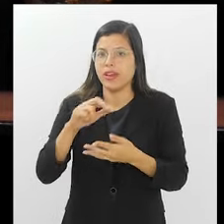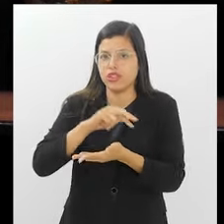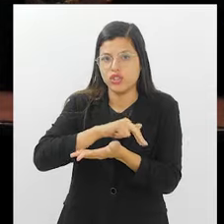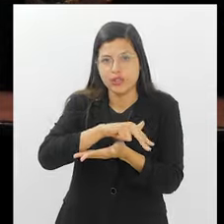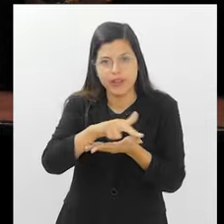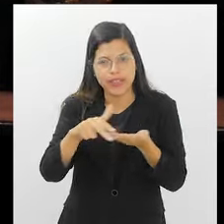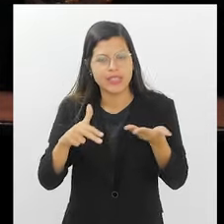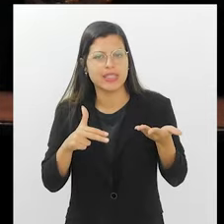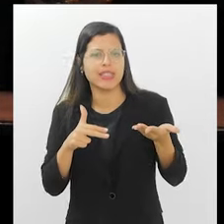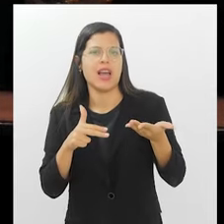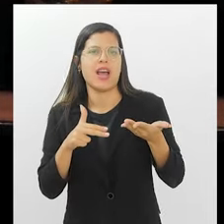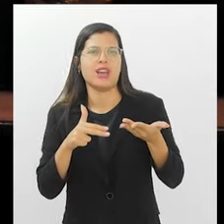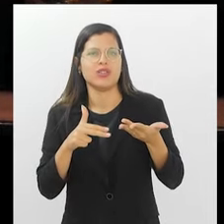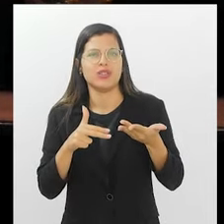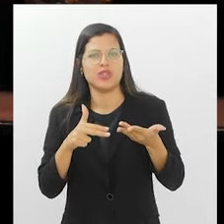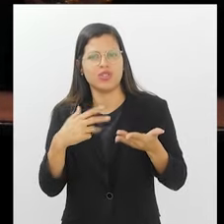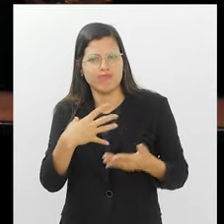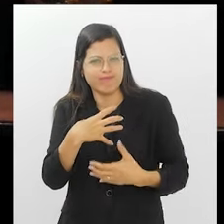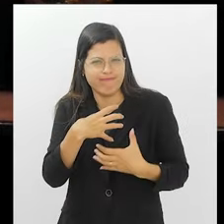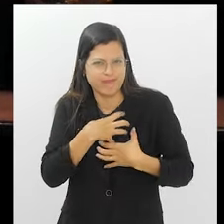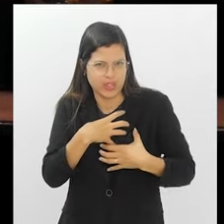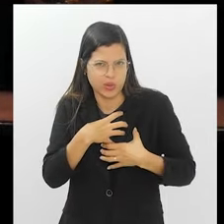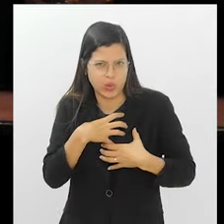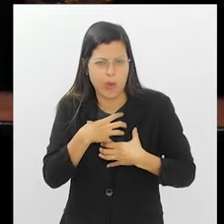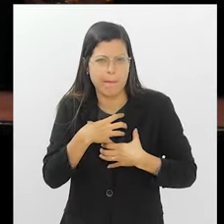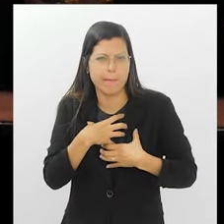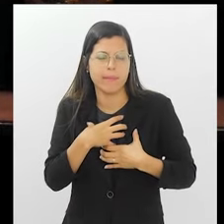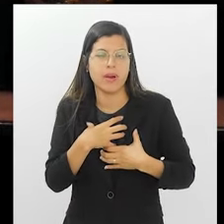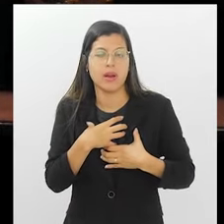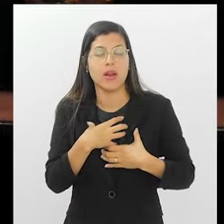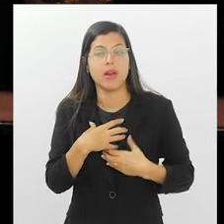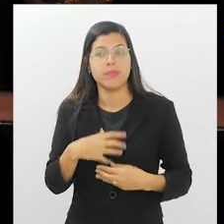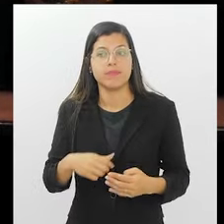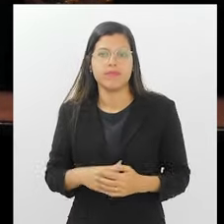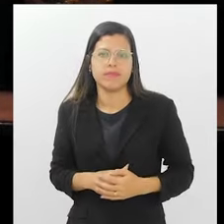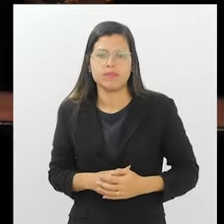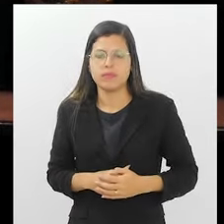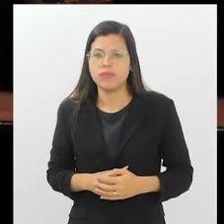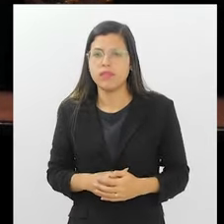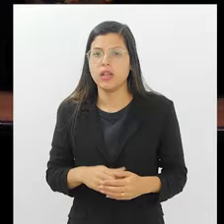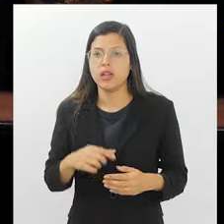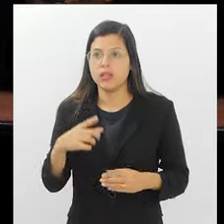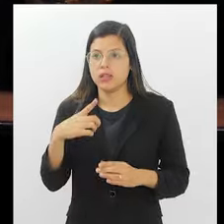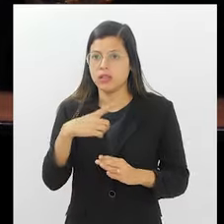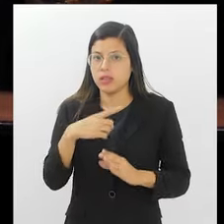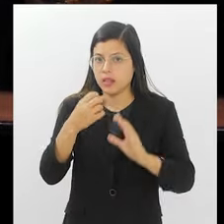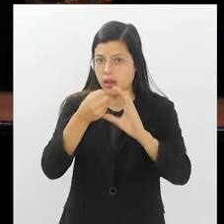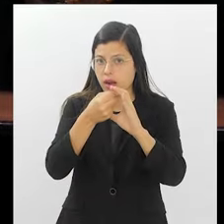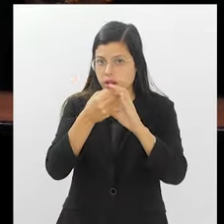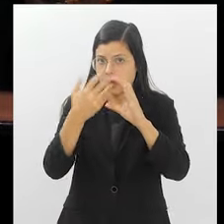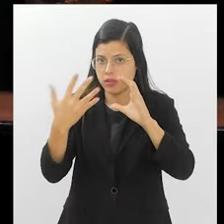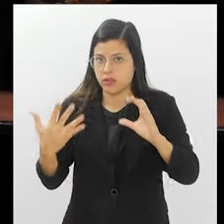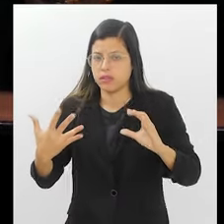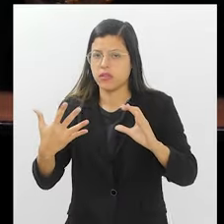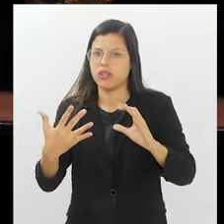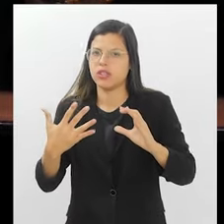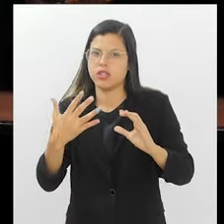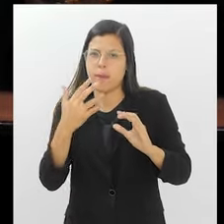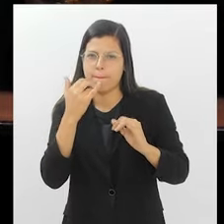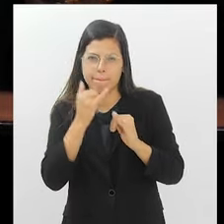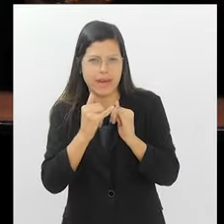a diversidade de níveis, né, e de sintomas. Apesar de ser, né, de